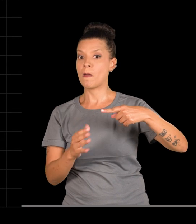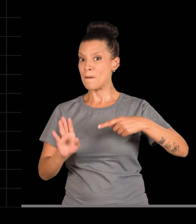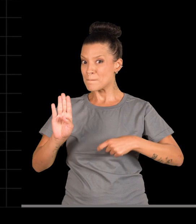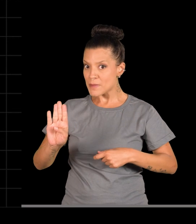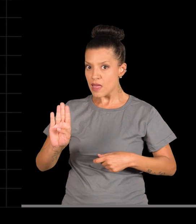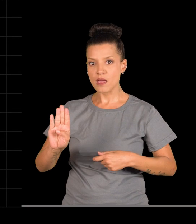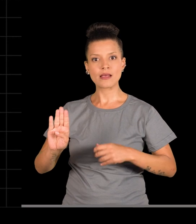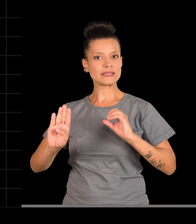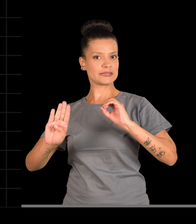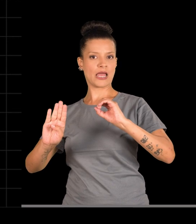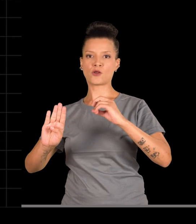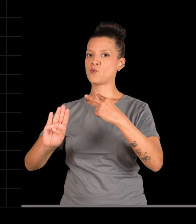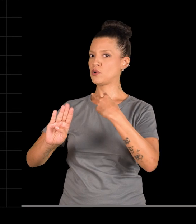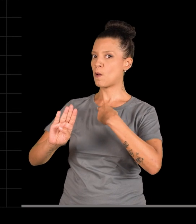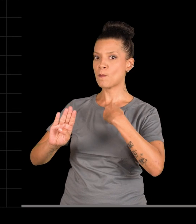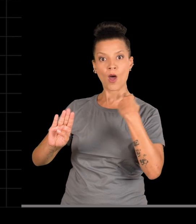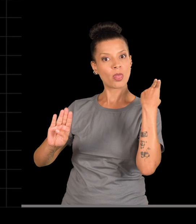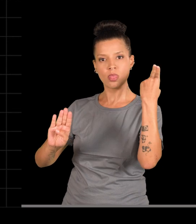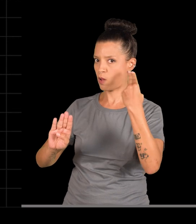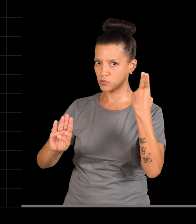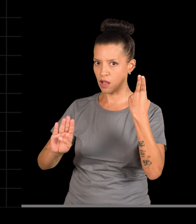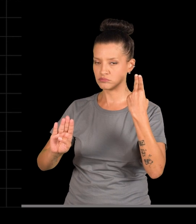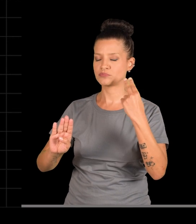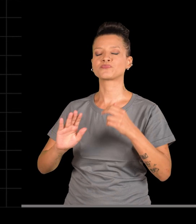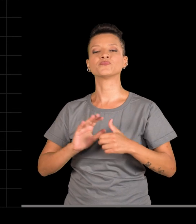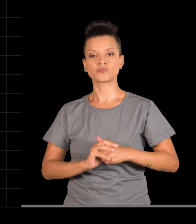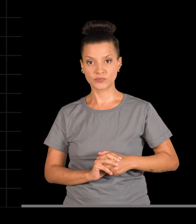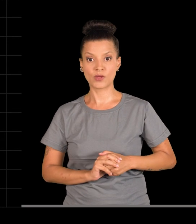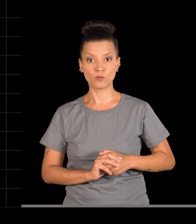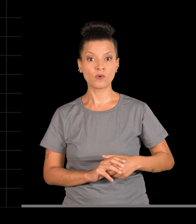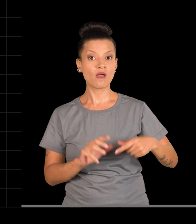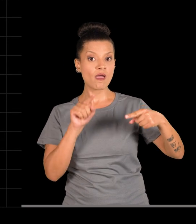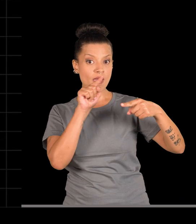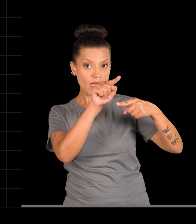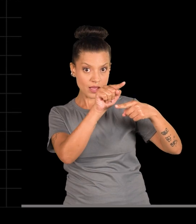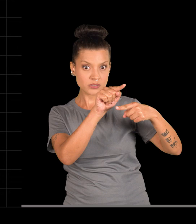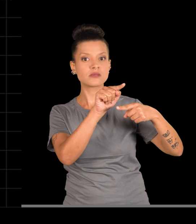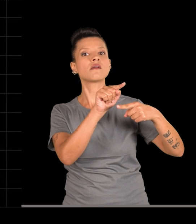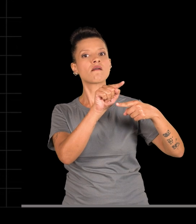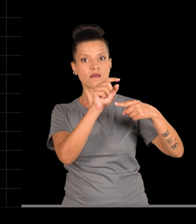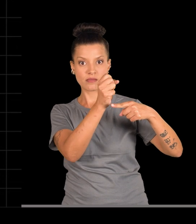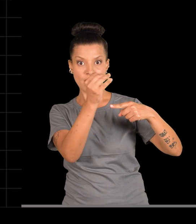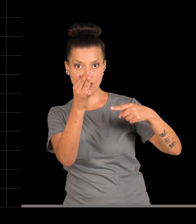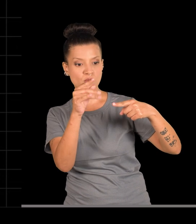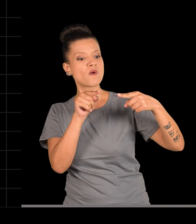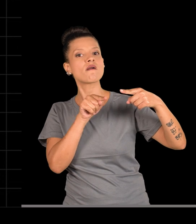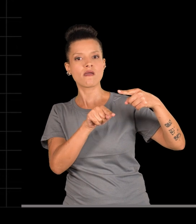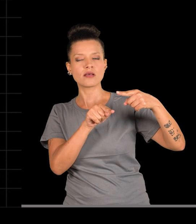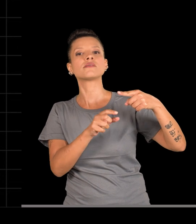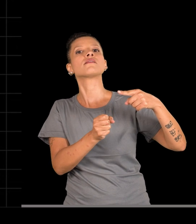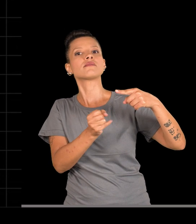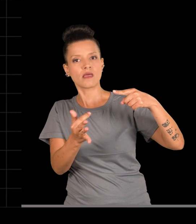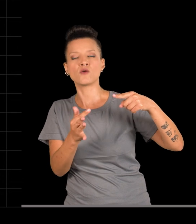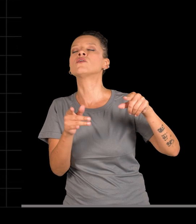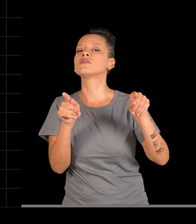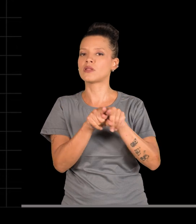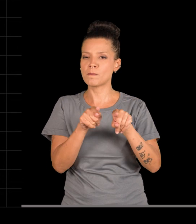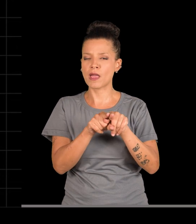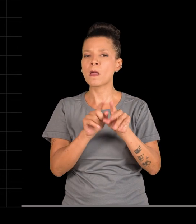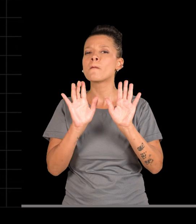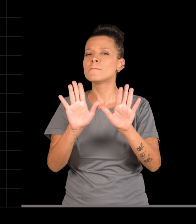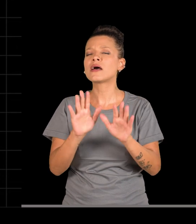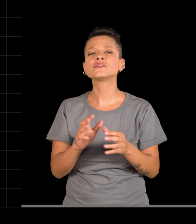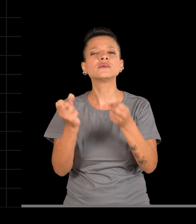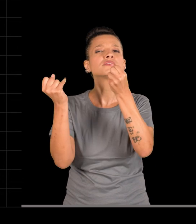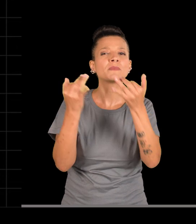nesse nosso vídeo introdutório apenas falando de números inteiros, em que o numerador e o denominador são inteiros. Então só para começar com essas terminologias todas